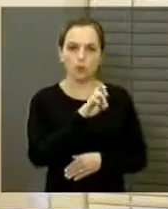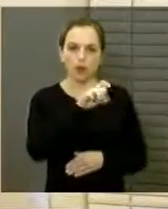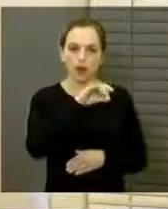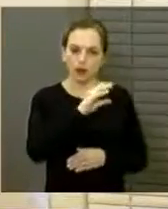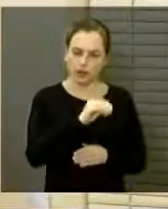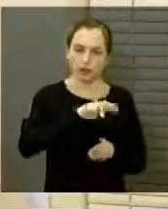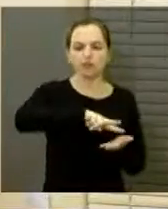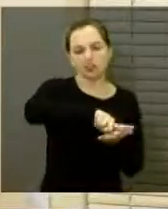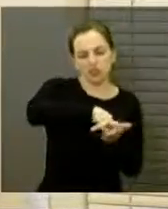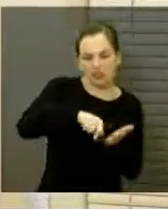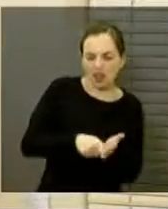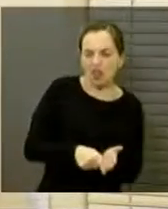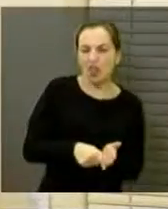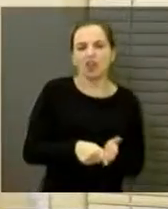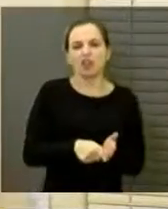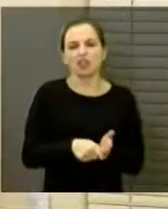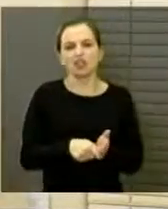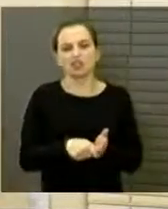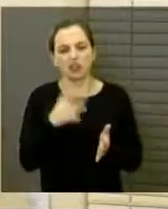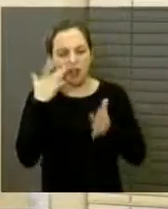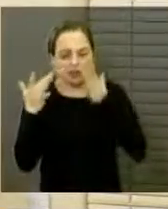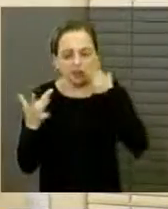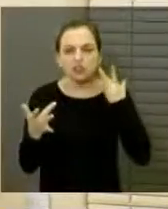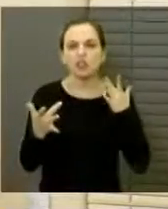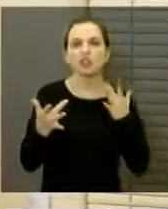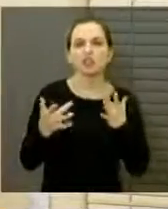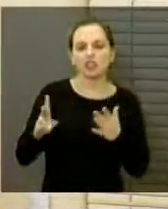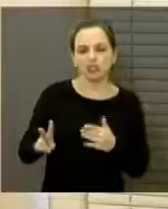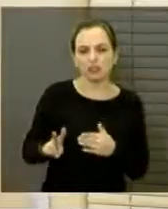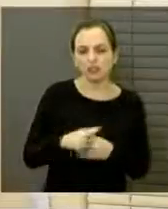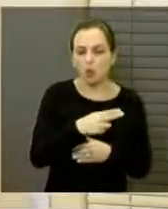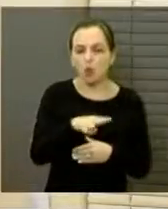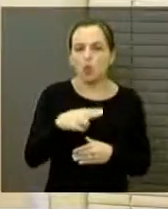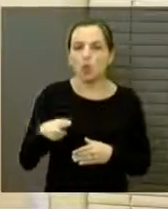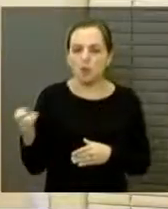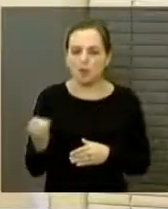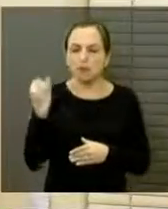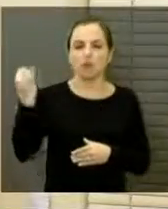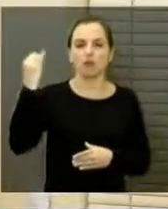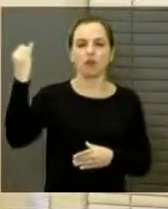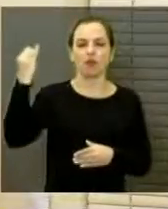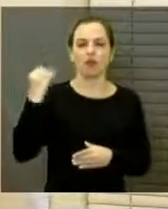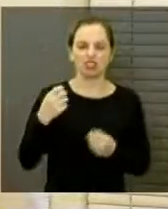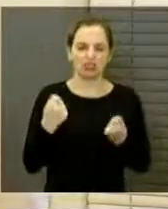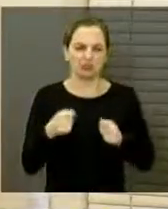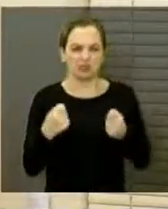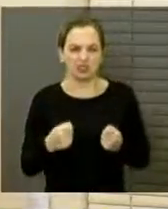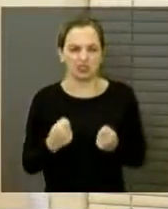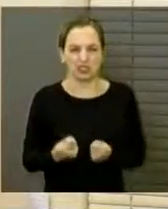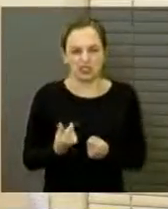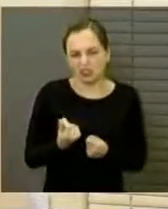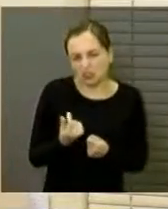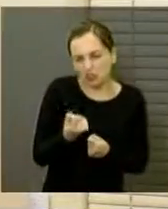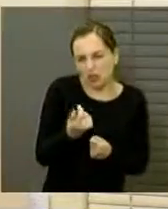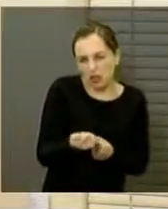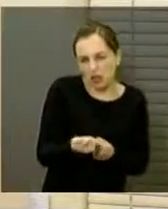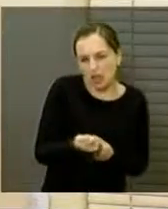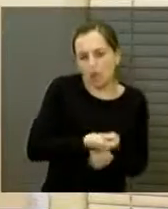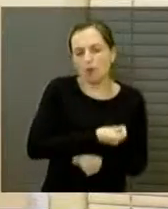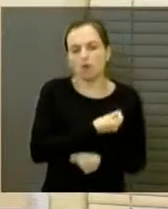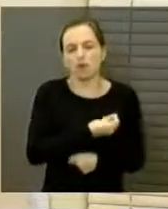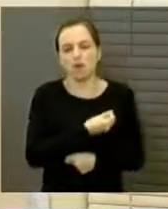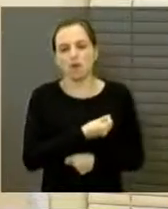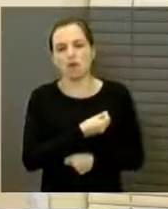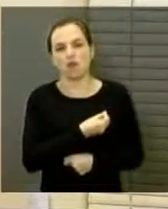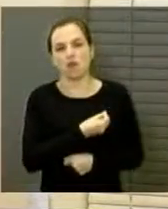atores, atrizes, cantores com renome global precisa de migalha para poder sobreviver da sua arte? Vamos